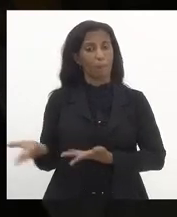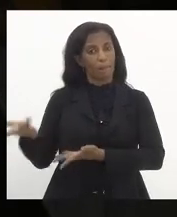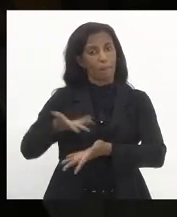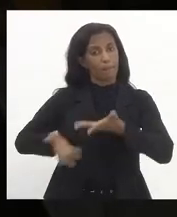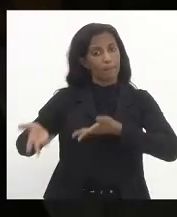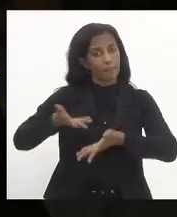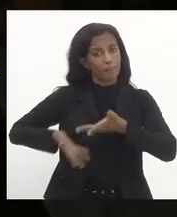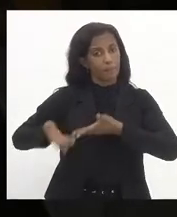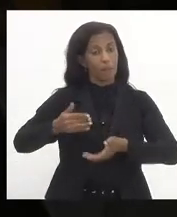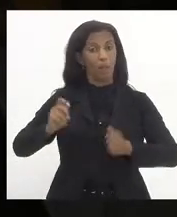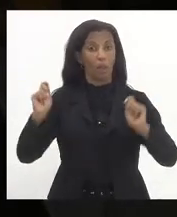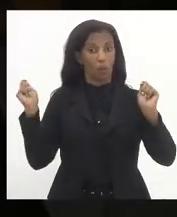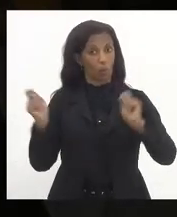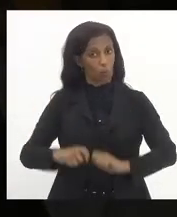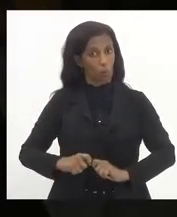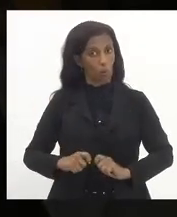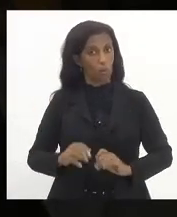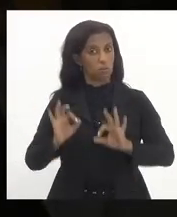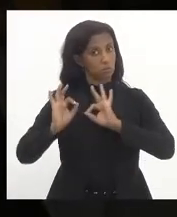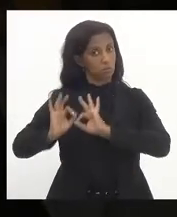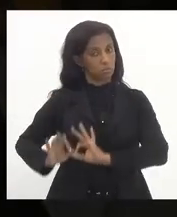quando provenientes